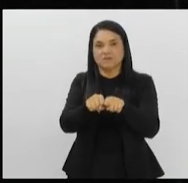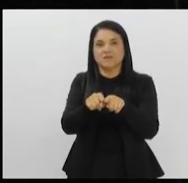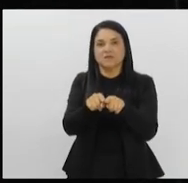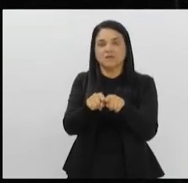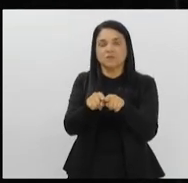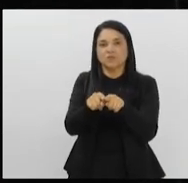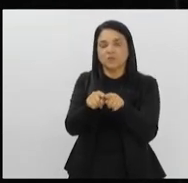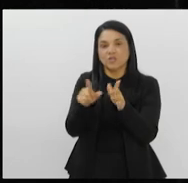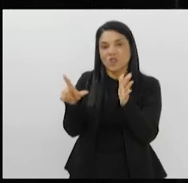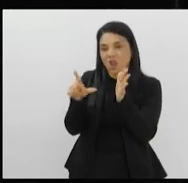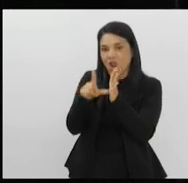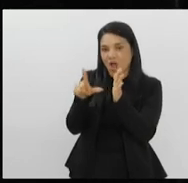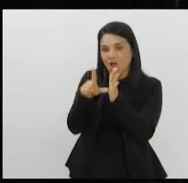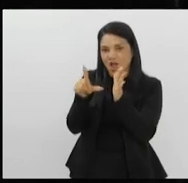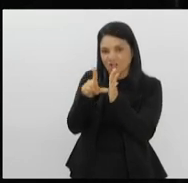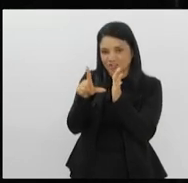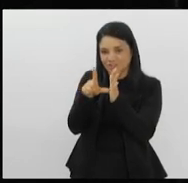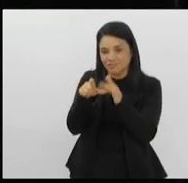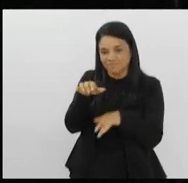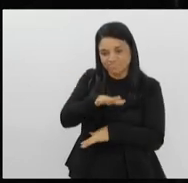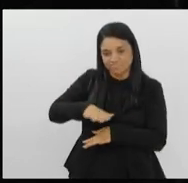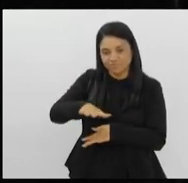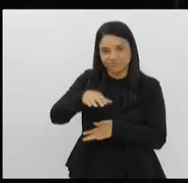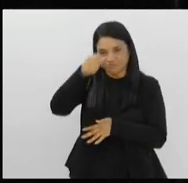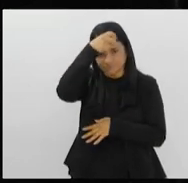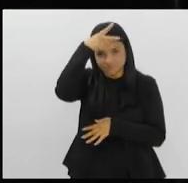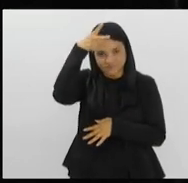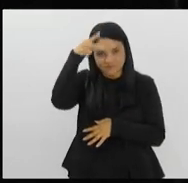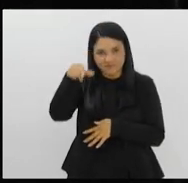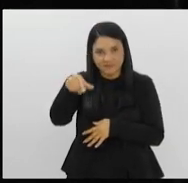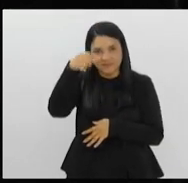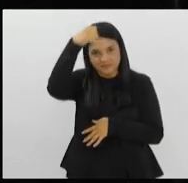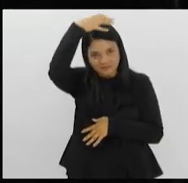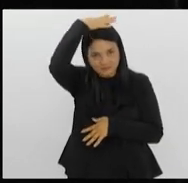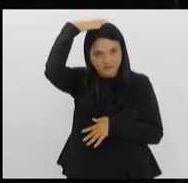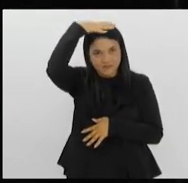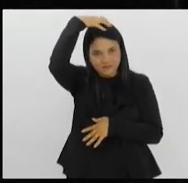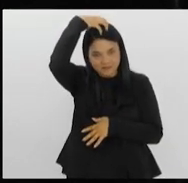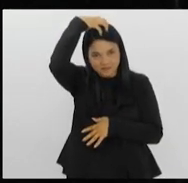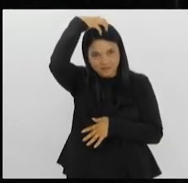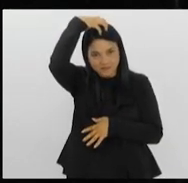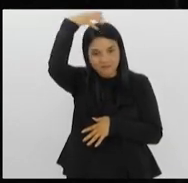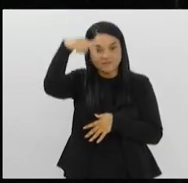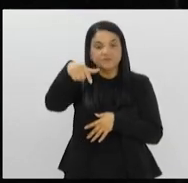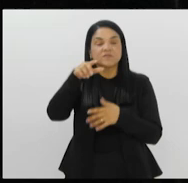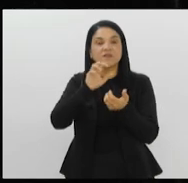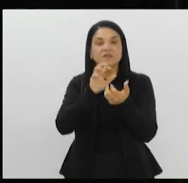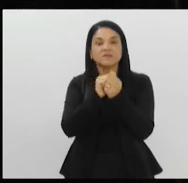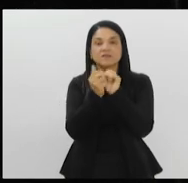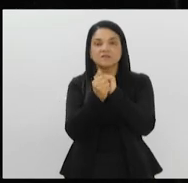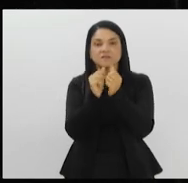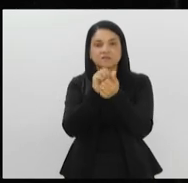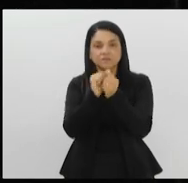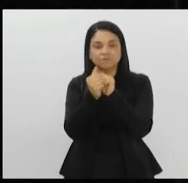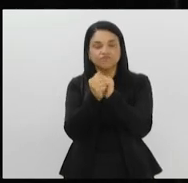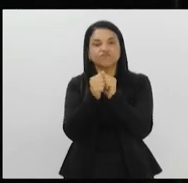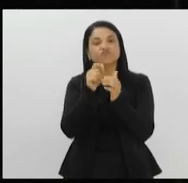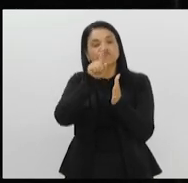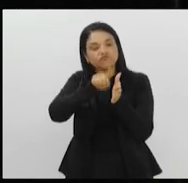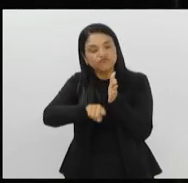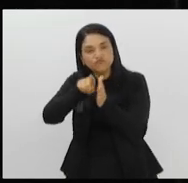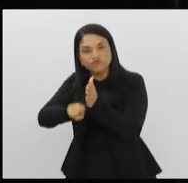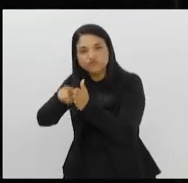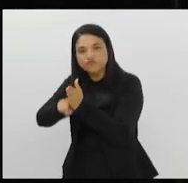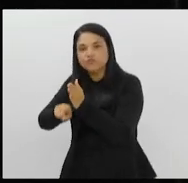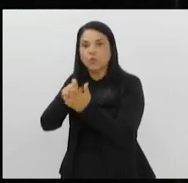comércio local, né, da cidade, para que os nossos artesãos e artesãs possam ter o devido desconto nas